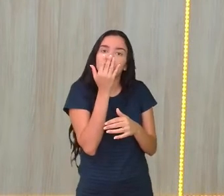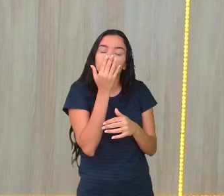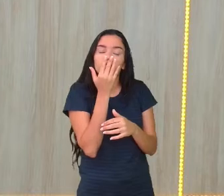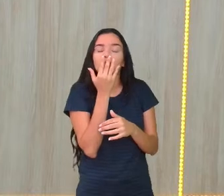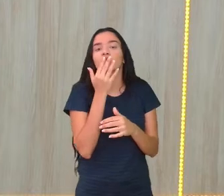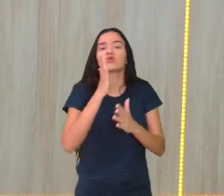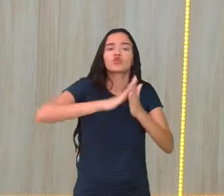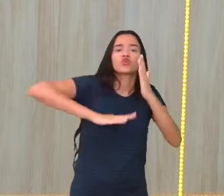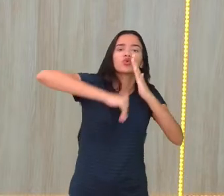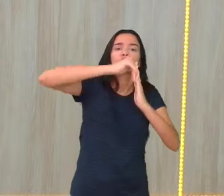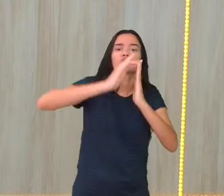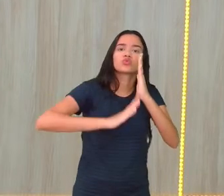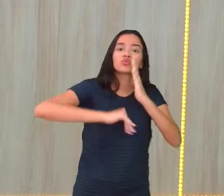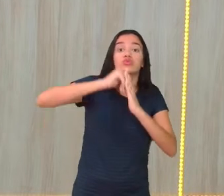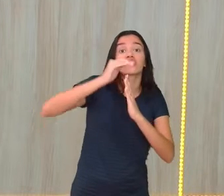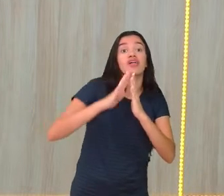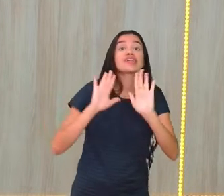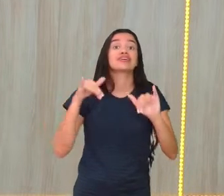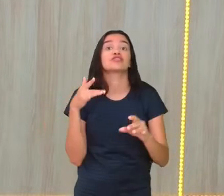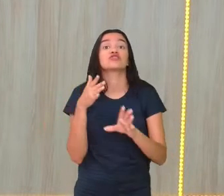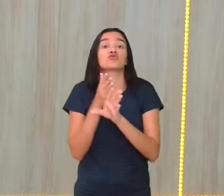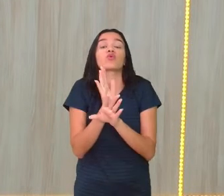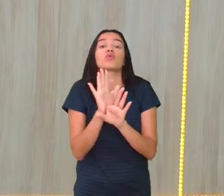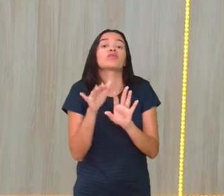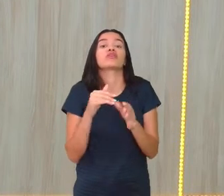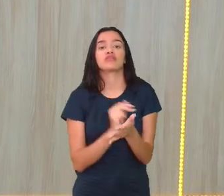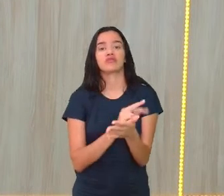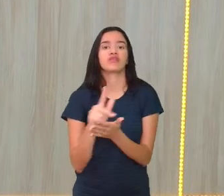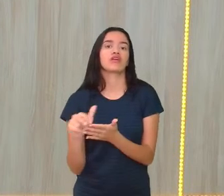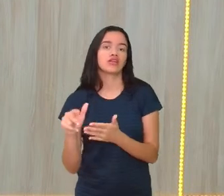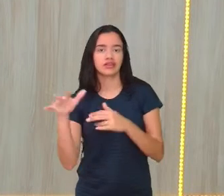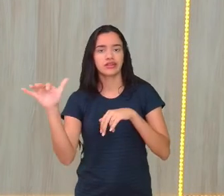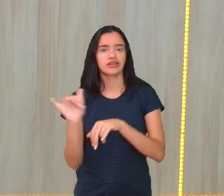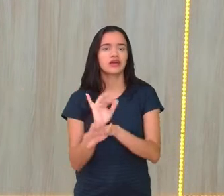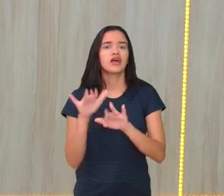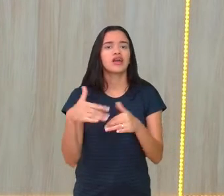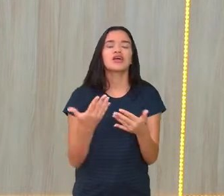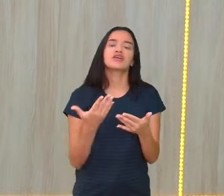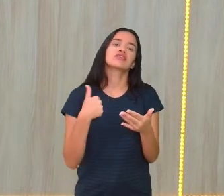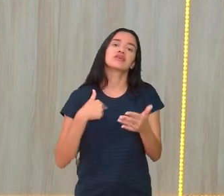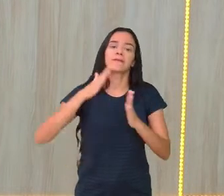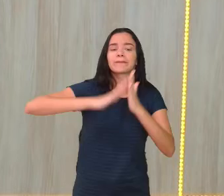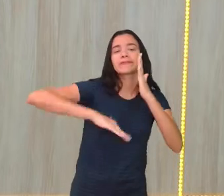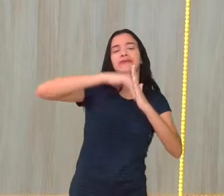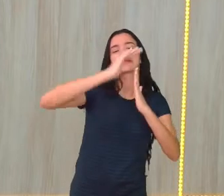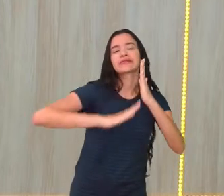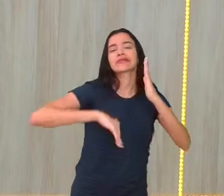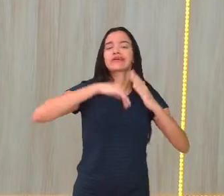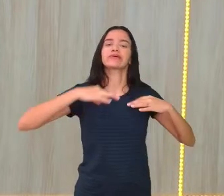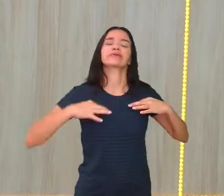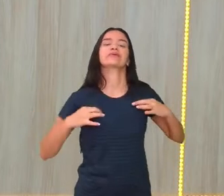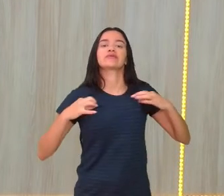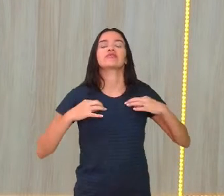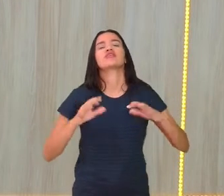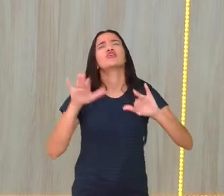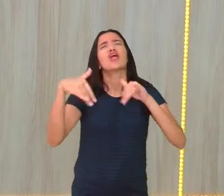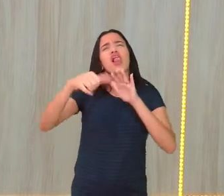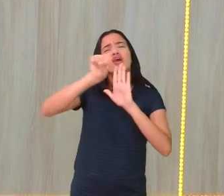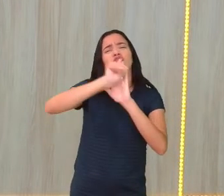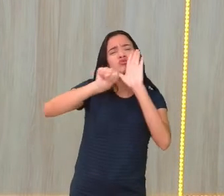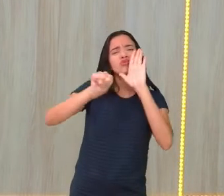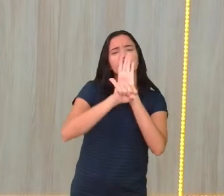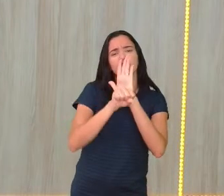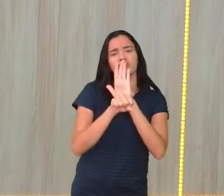ser descoberta, né, formas, né, de tingir o tecido de púrpura bem mais tarde, já no